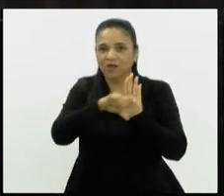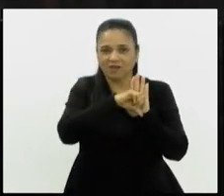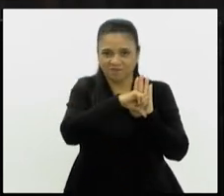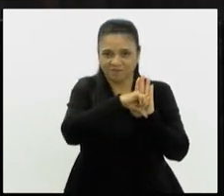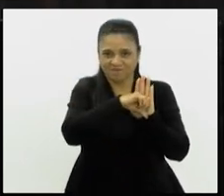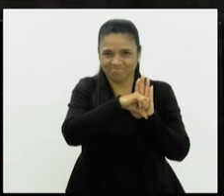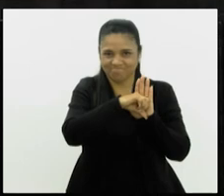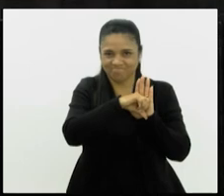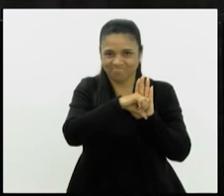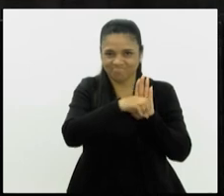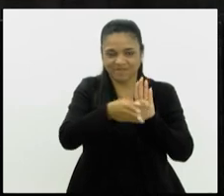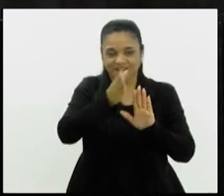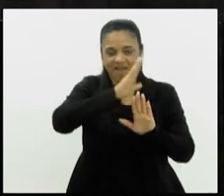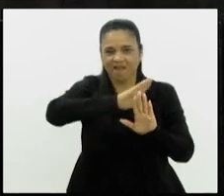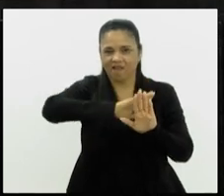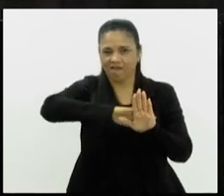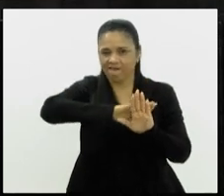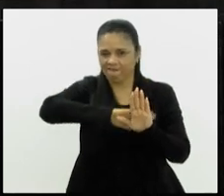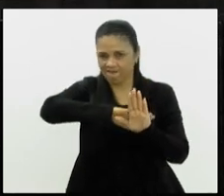atrás disso.